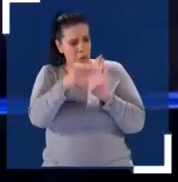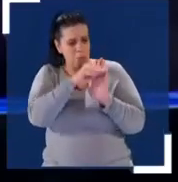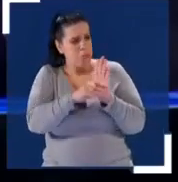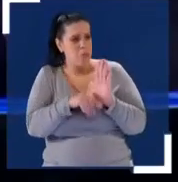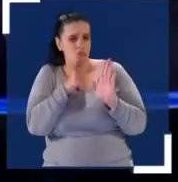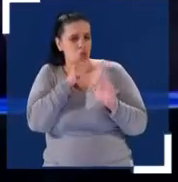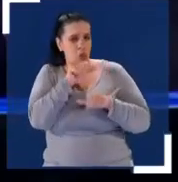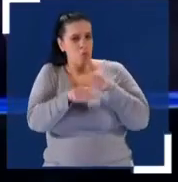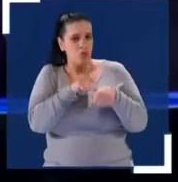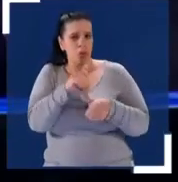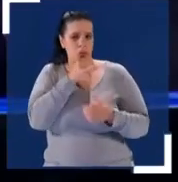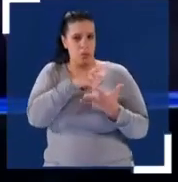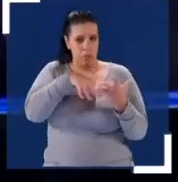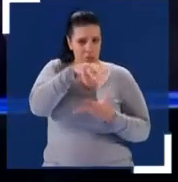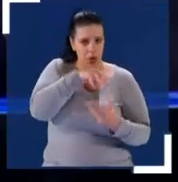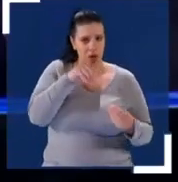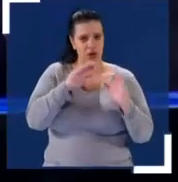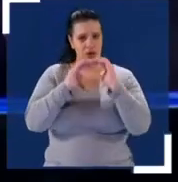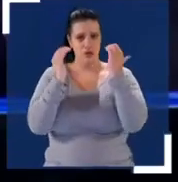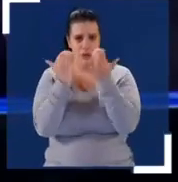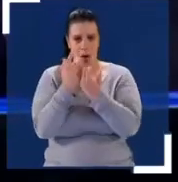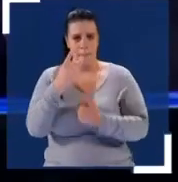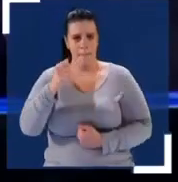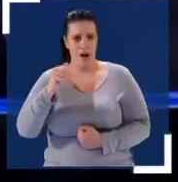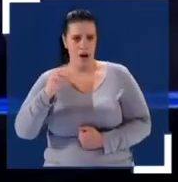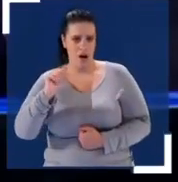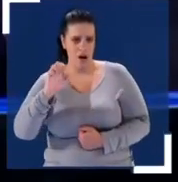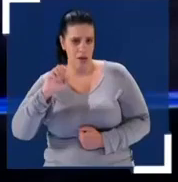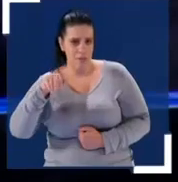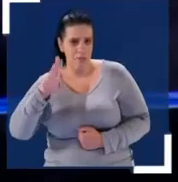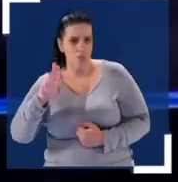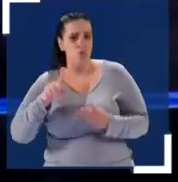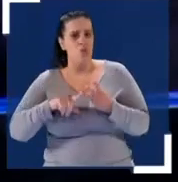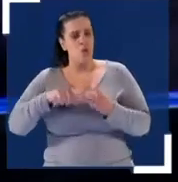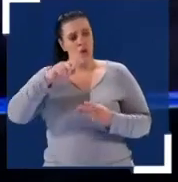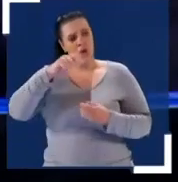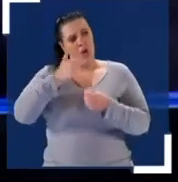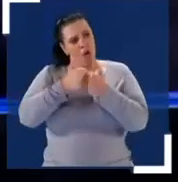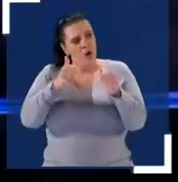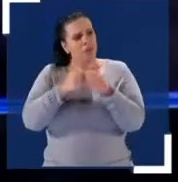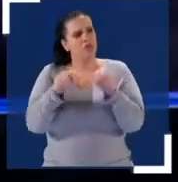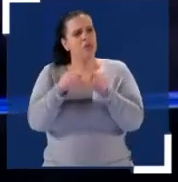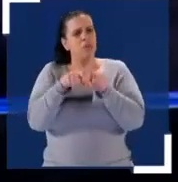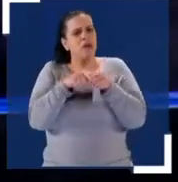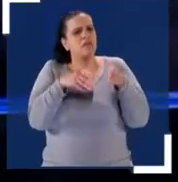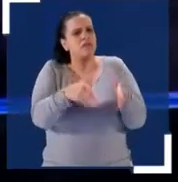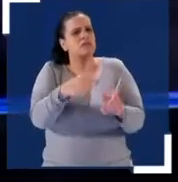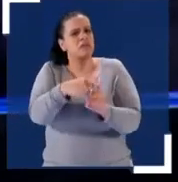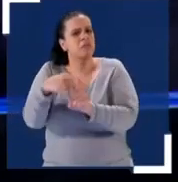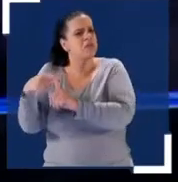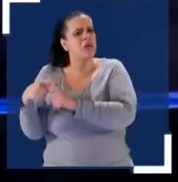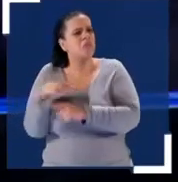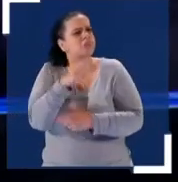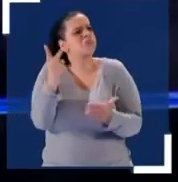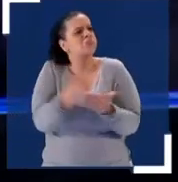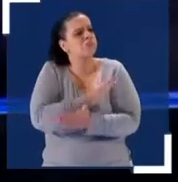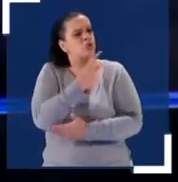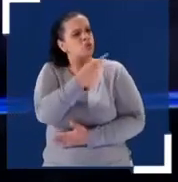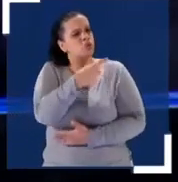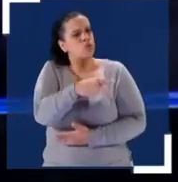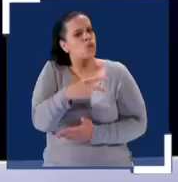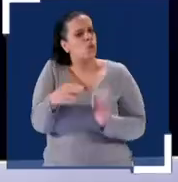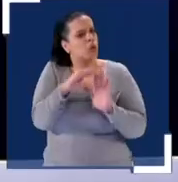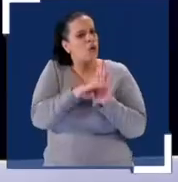Parque do Ibirapuera, Pacaembu, a concessão das empresas de ônibus, até os cemitérios. O que, que deu errado, então, no plano